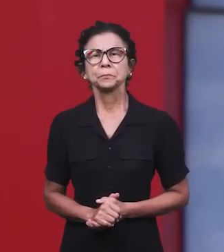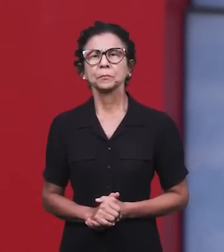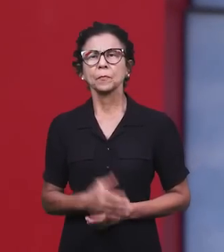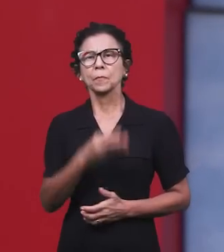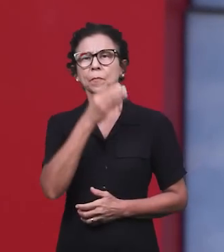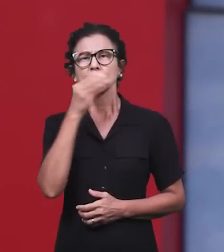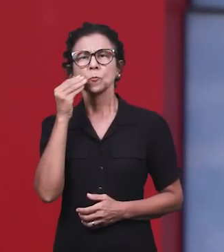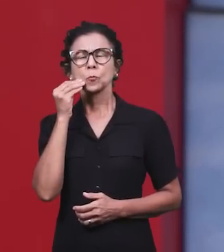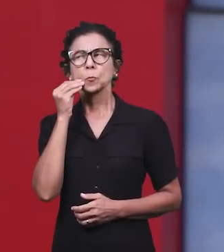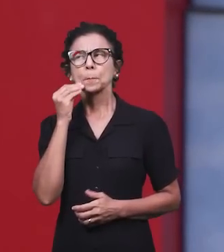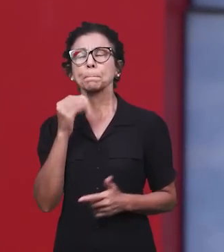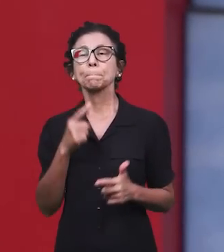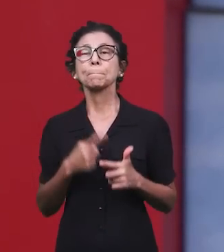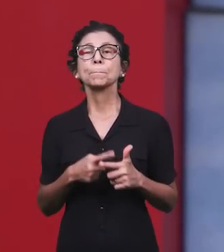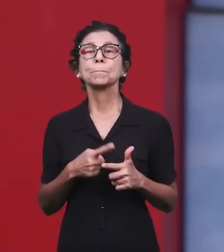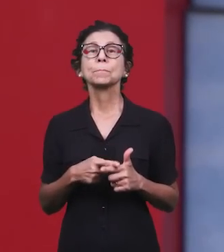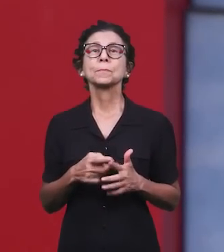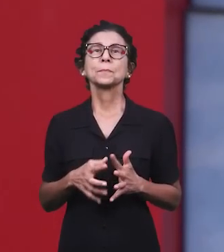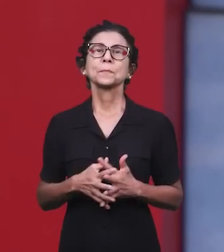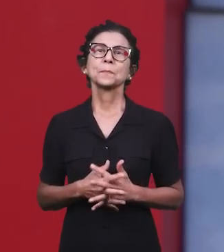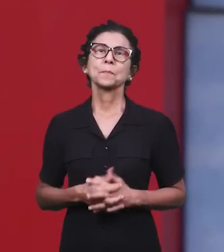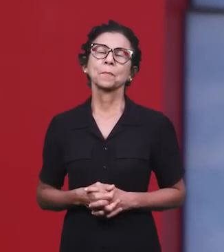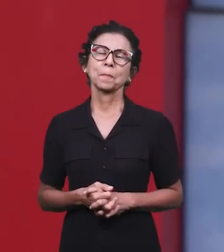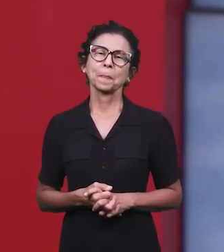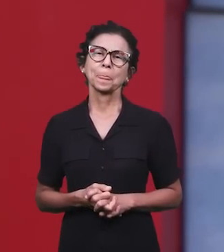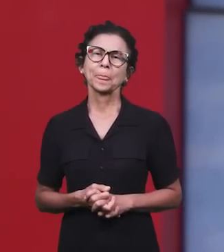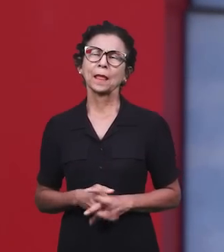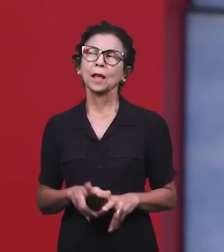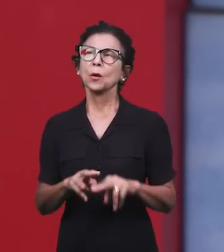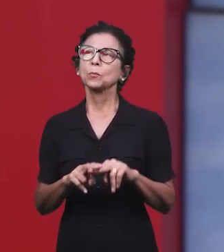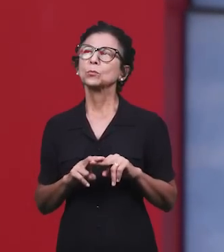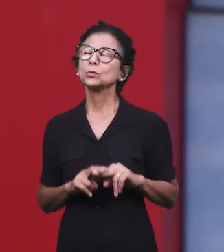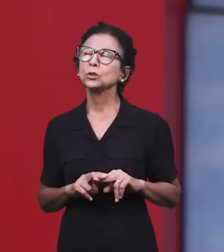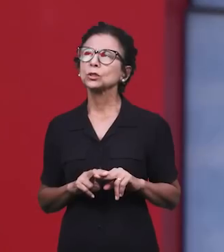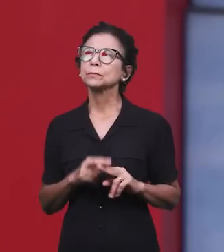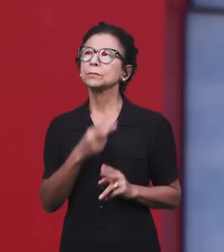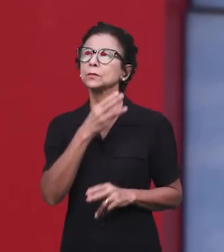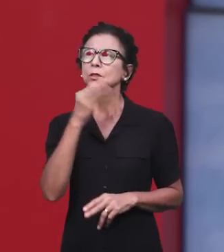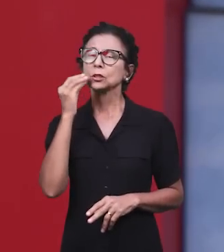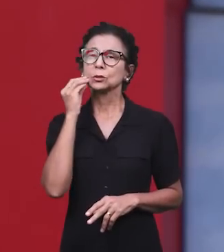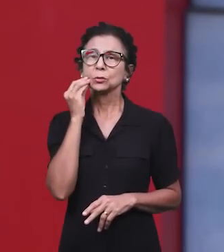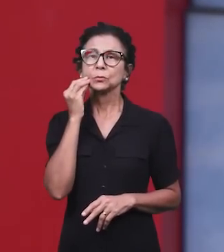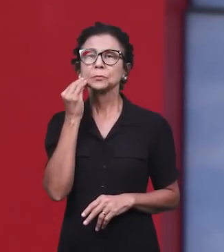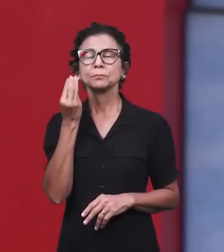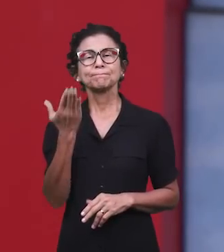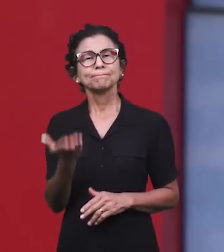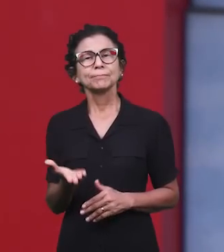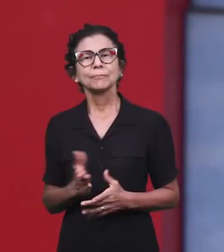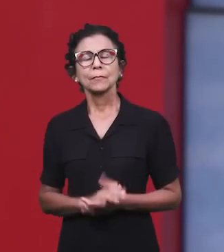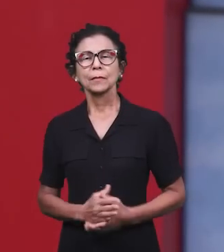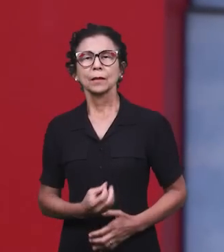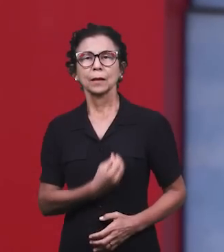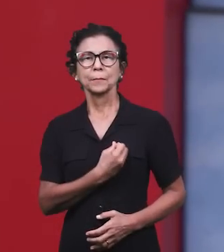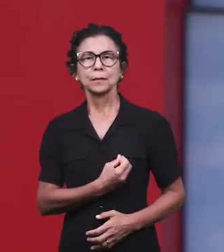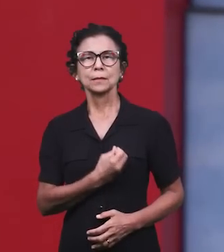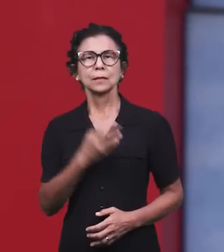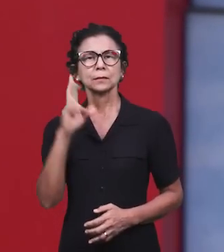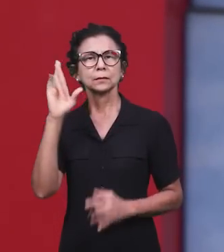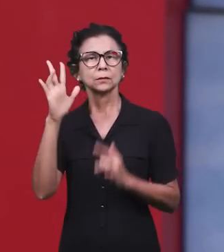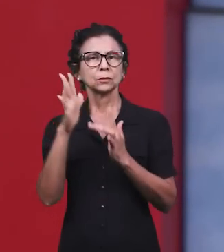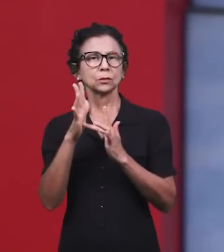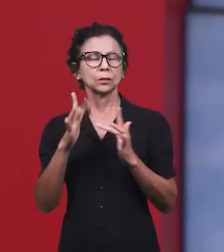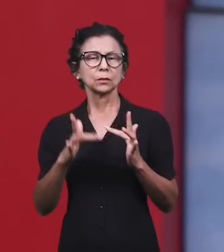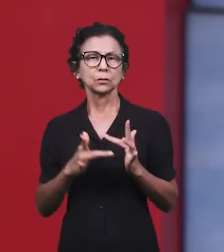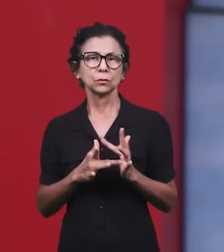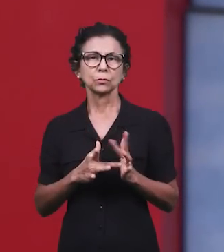Pela presença do noivo. Não há motivo maior do que esse. E todos os demais motivos que são espirituais